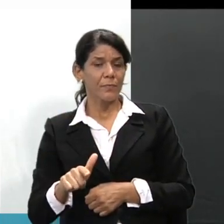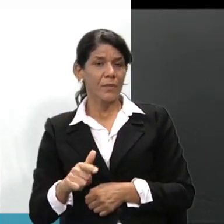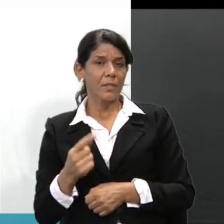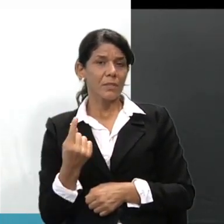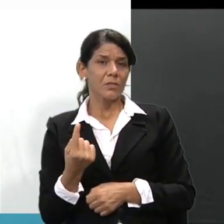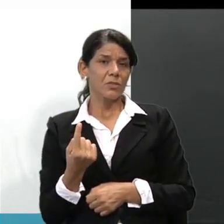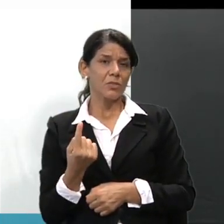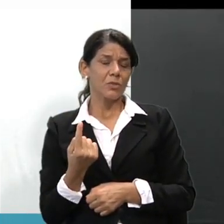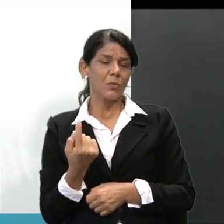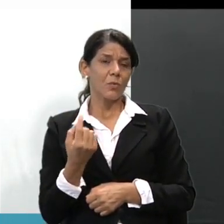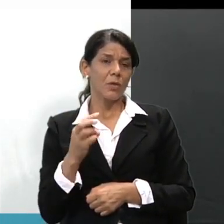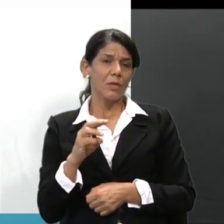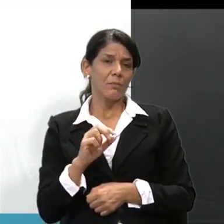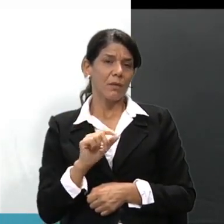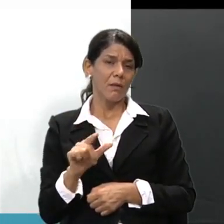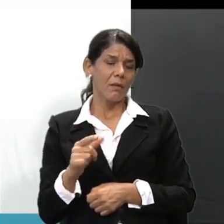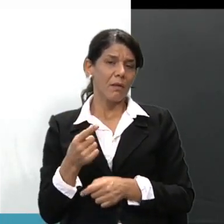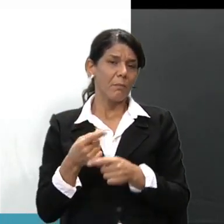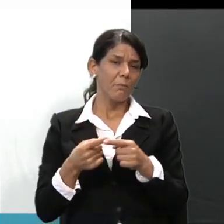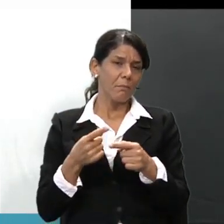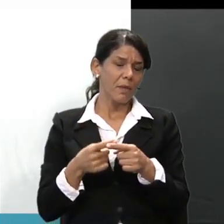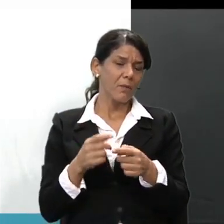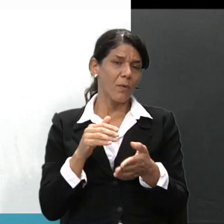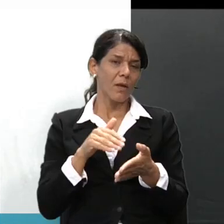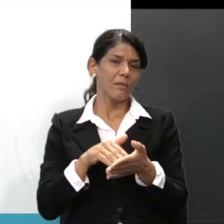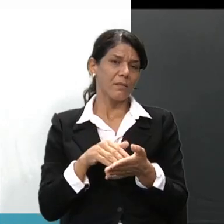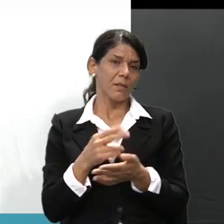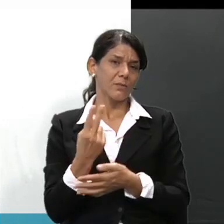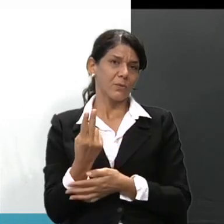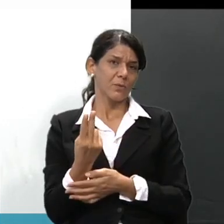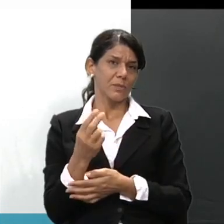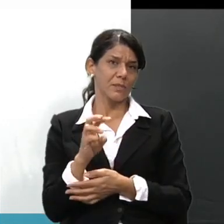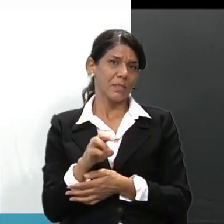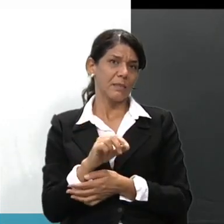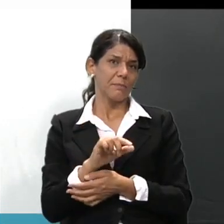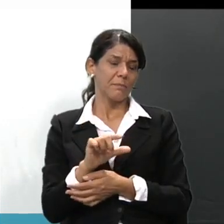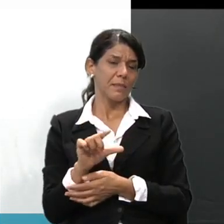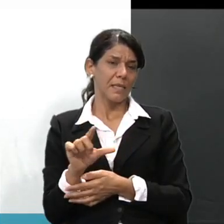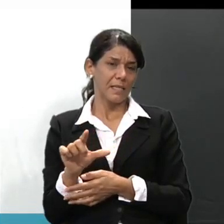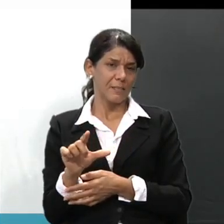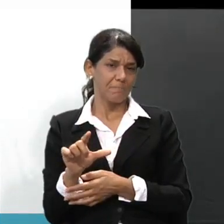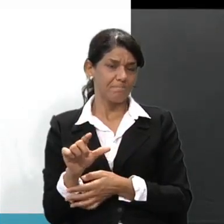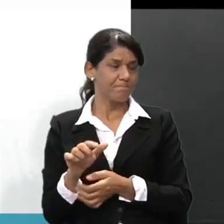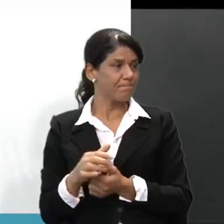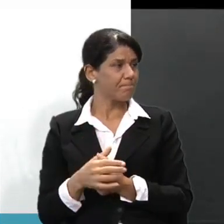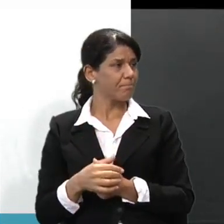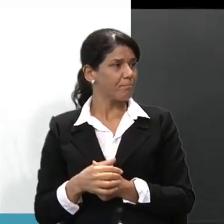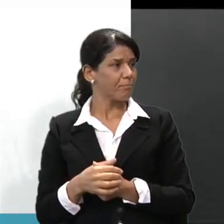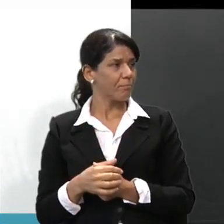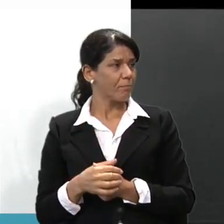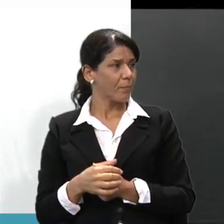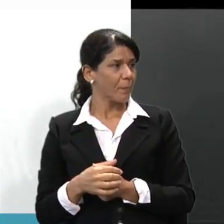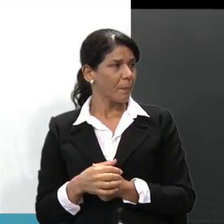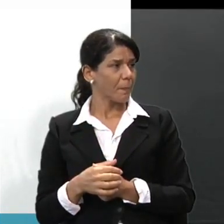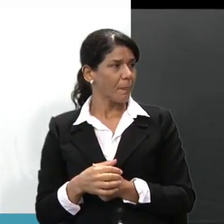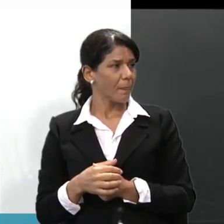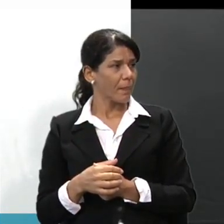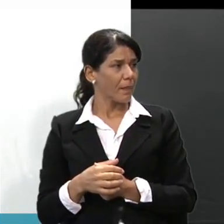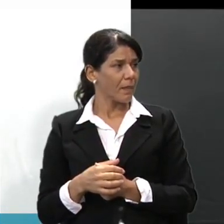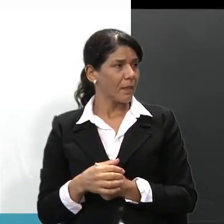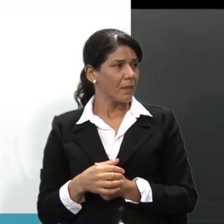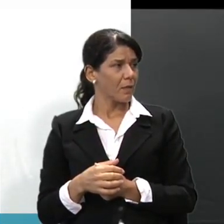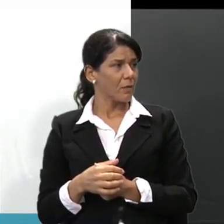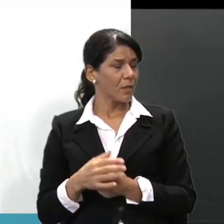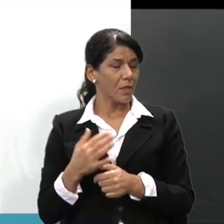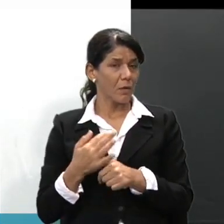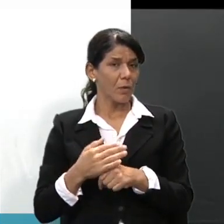de 1 ml e meio até 2 ml e meio, tá? O que suporta menos